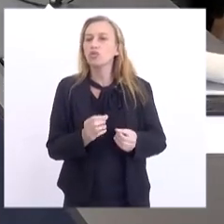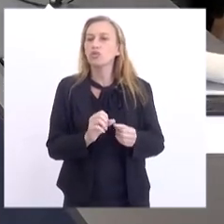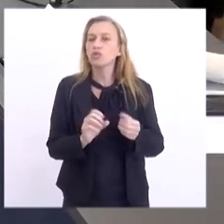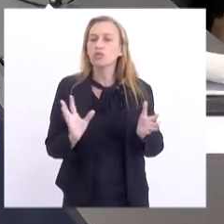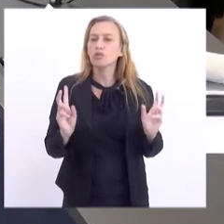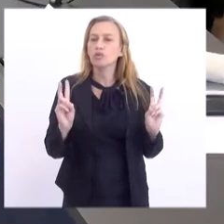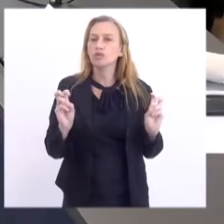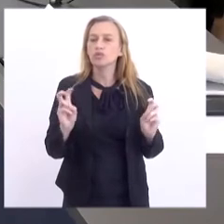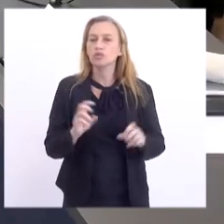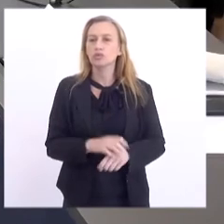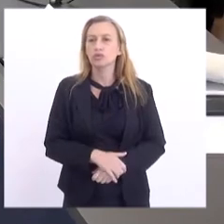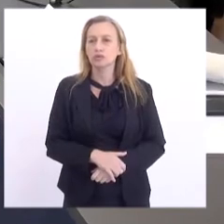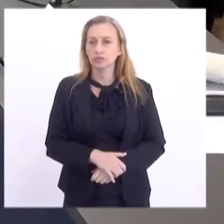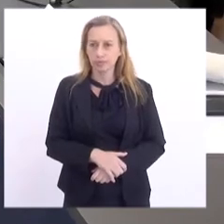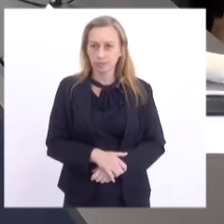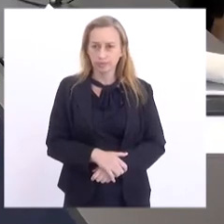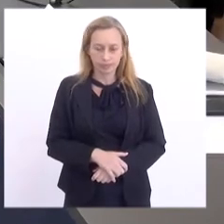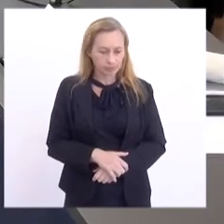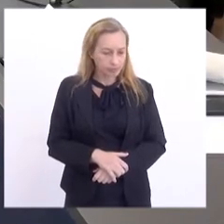é